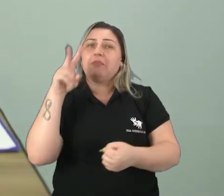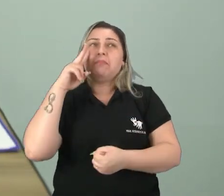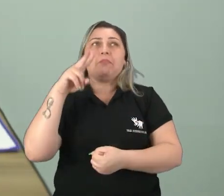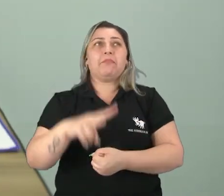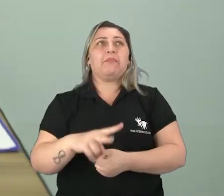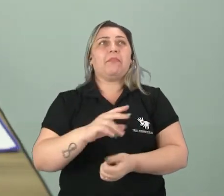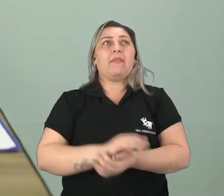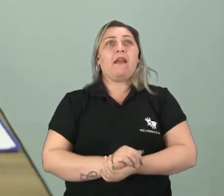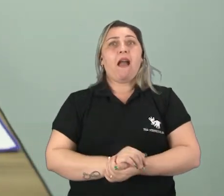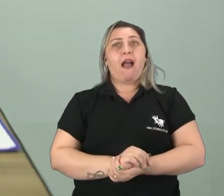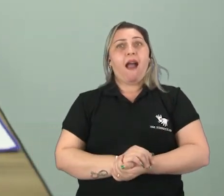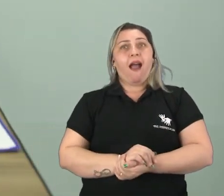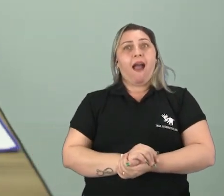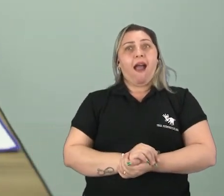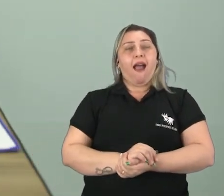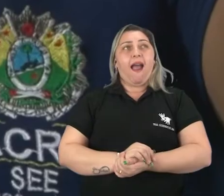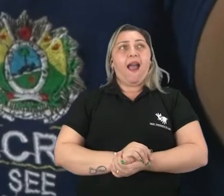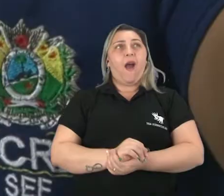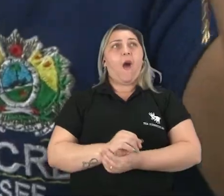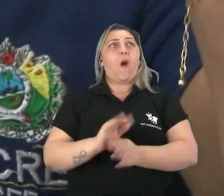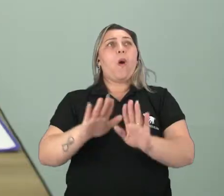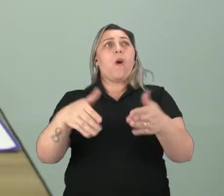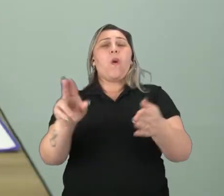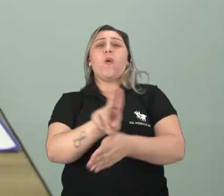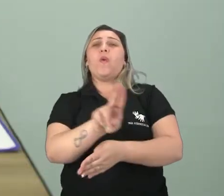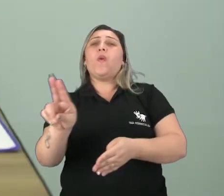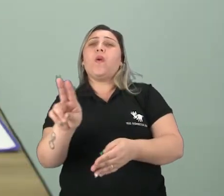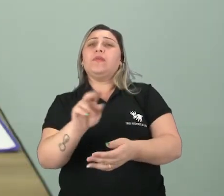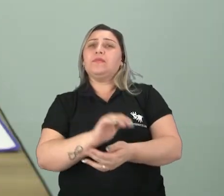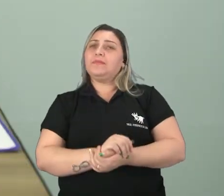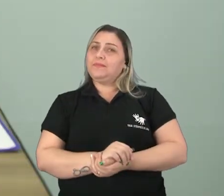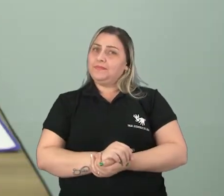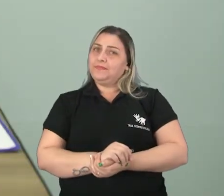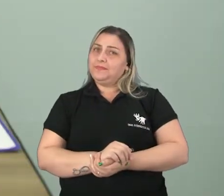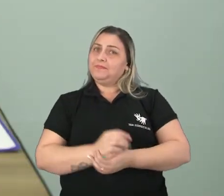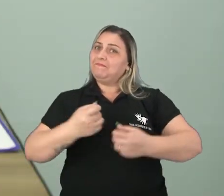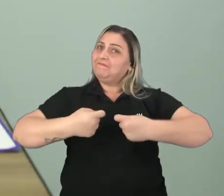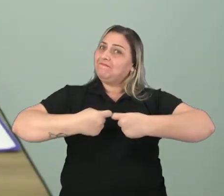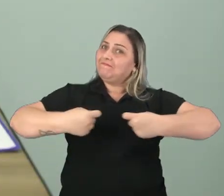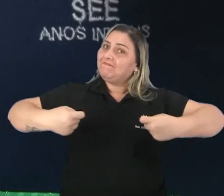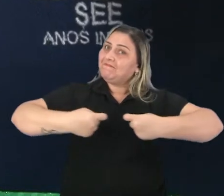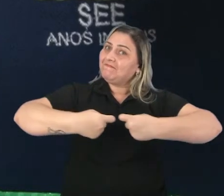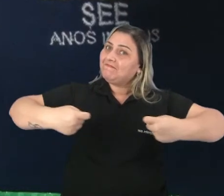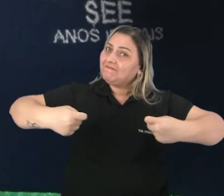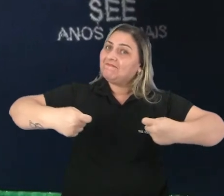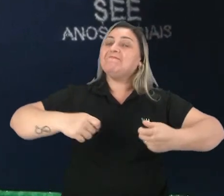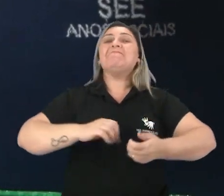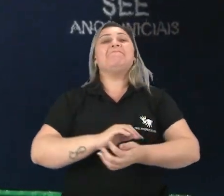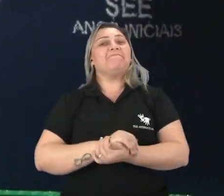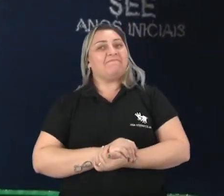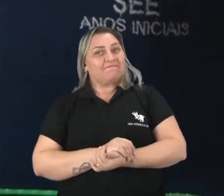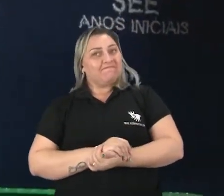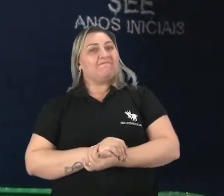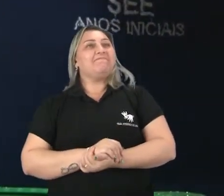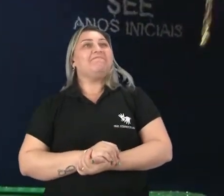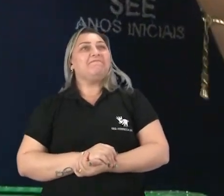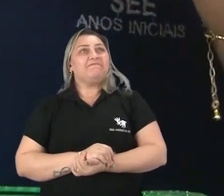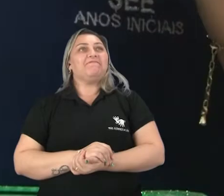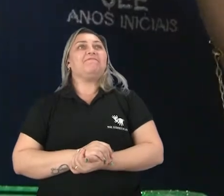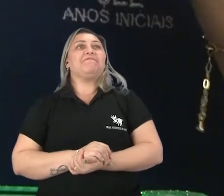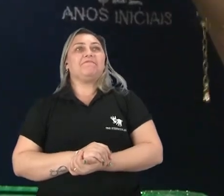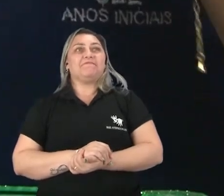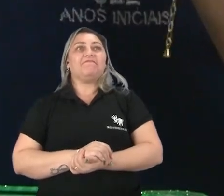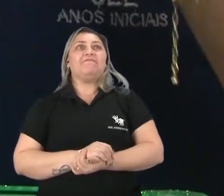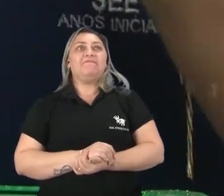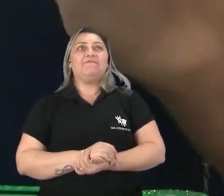olha qual é o nome desse objeto é uma meia Aqui nós